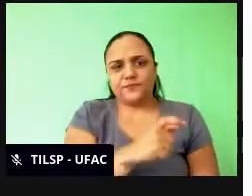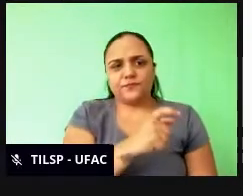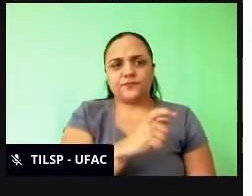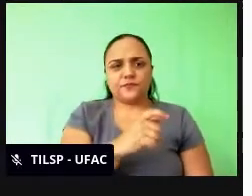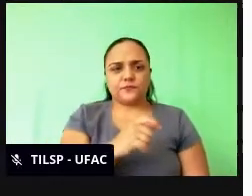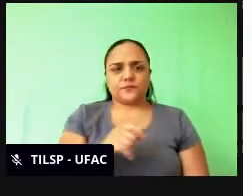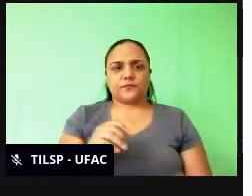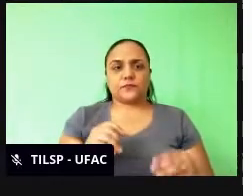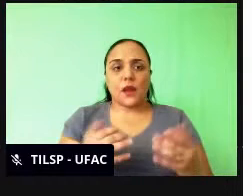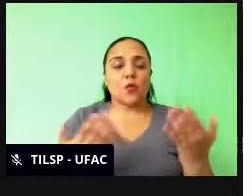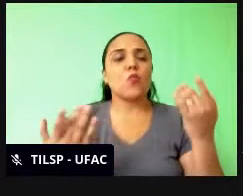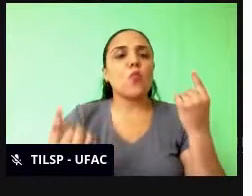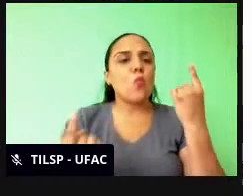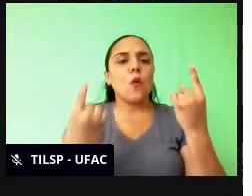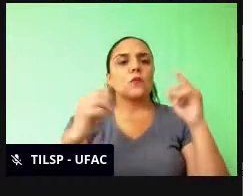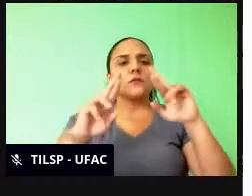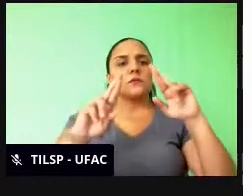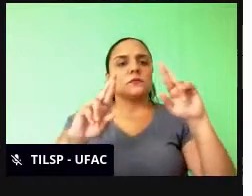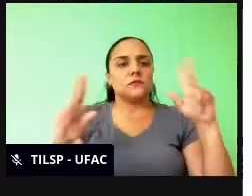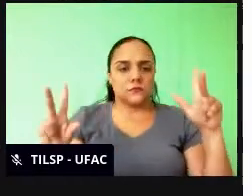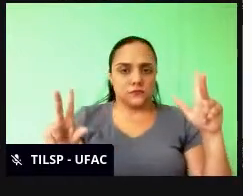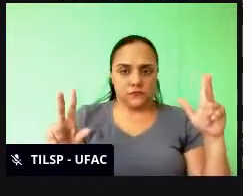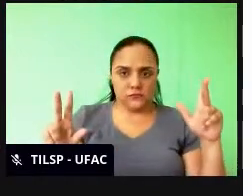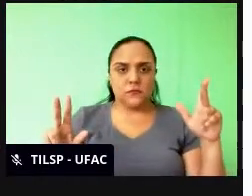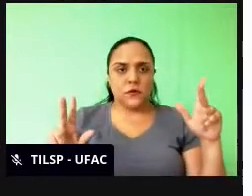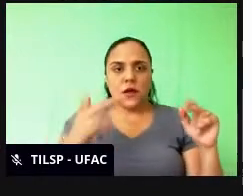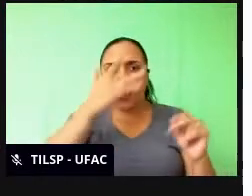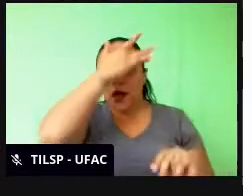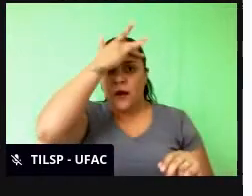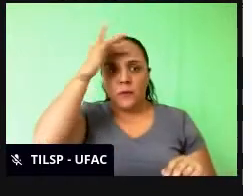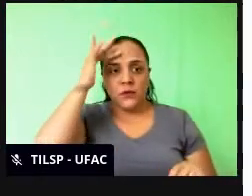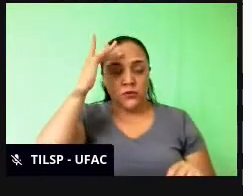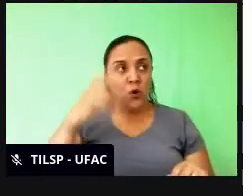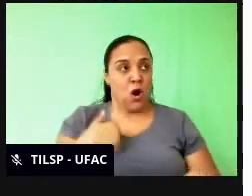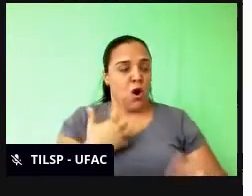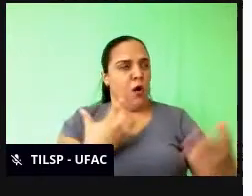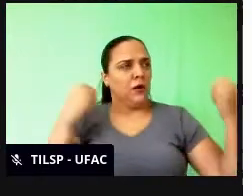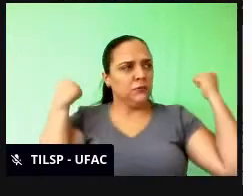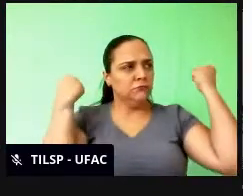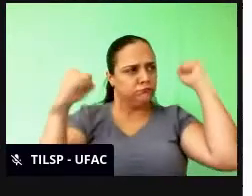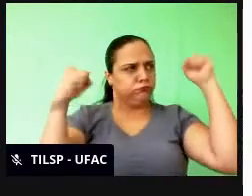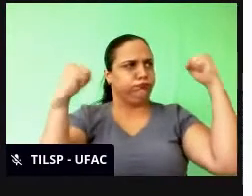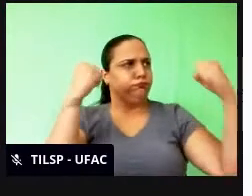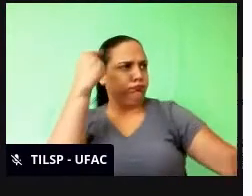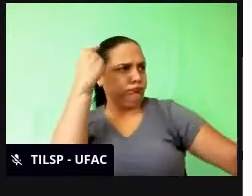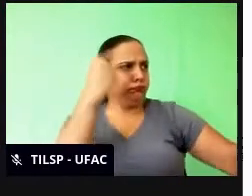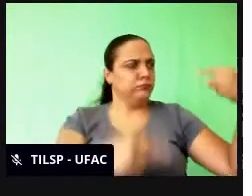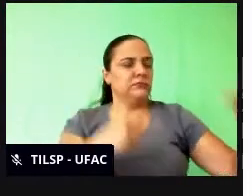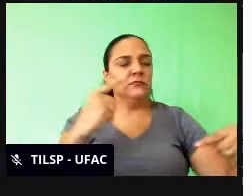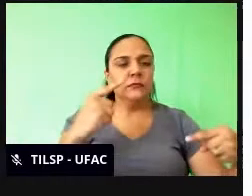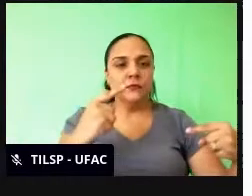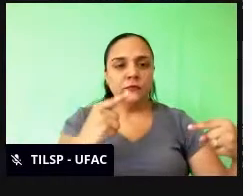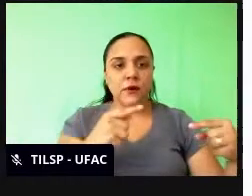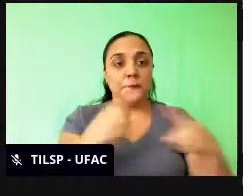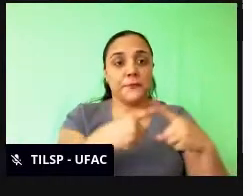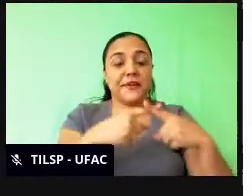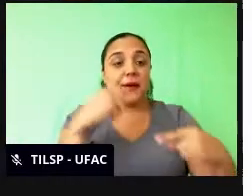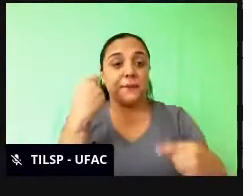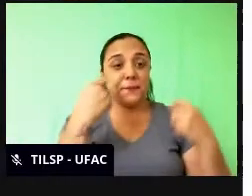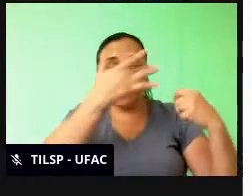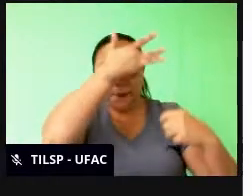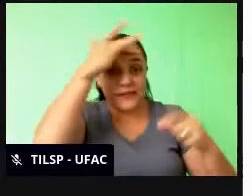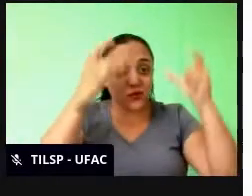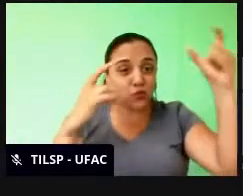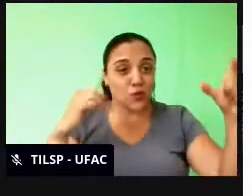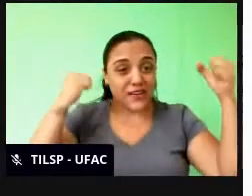grande diferencial? Primeiro que o atleta ele visa a competição. Segundo que a sua rotina diária de treinos, ela